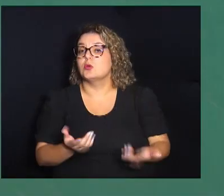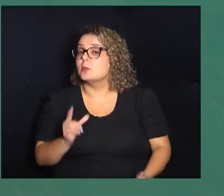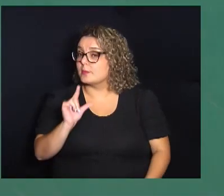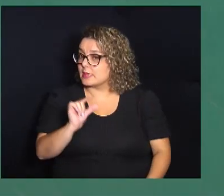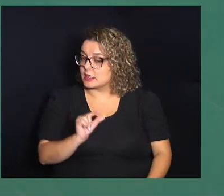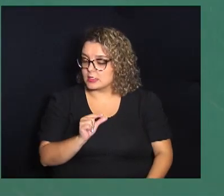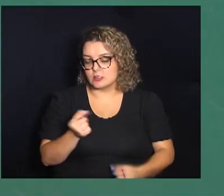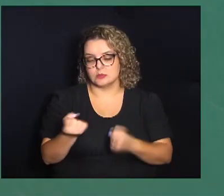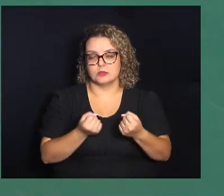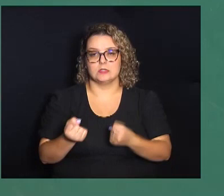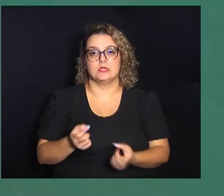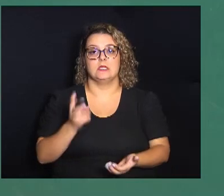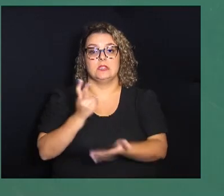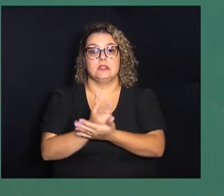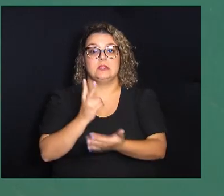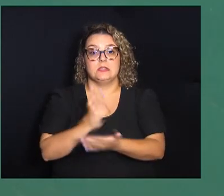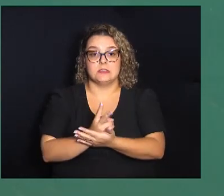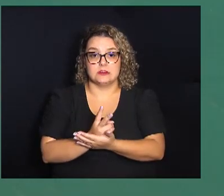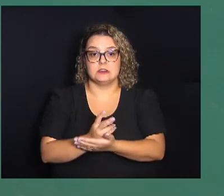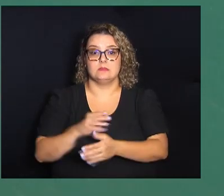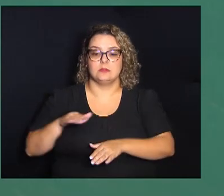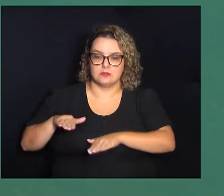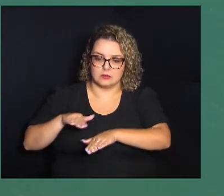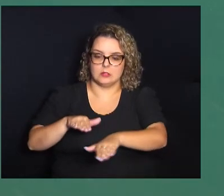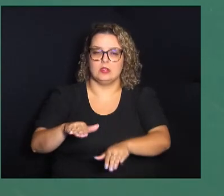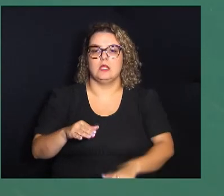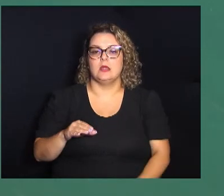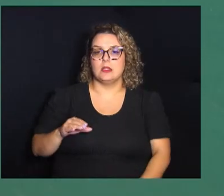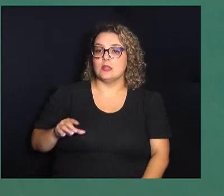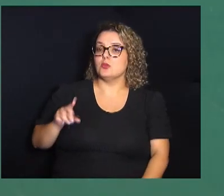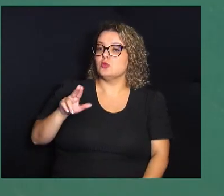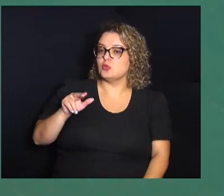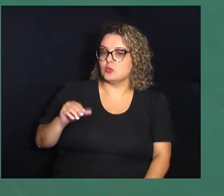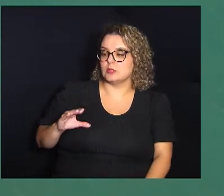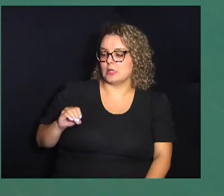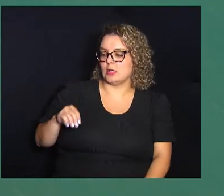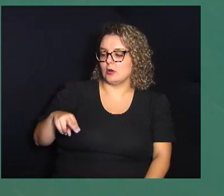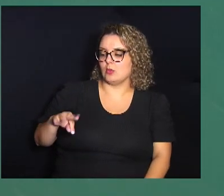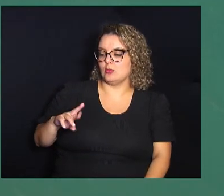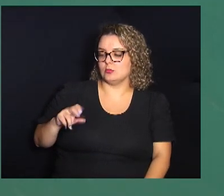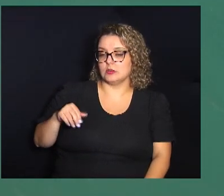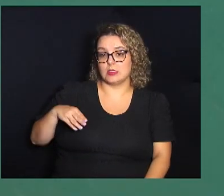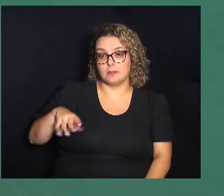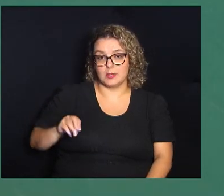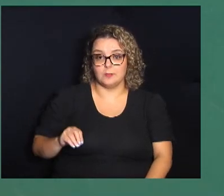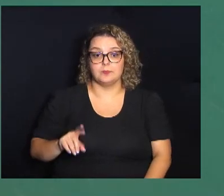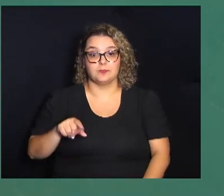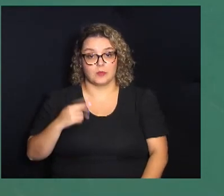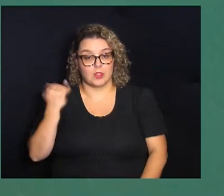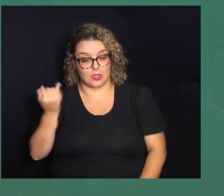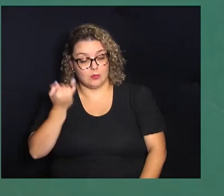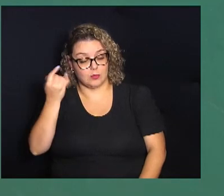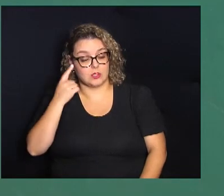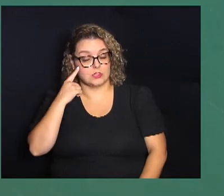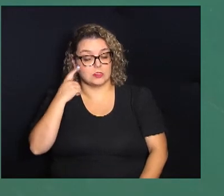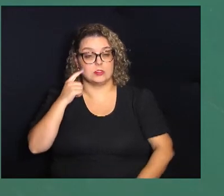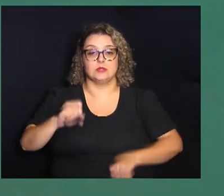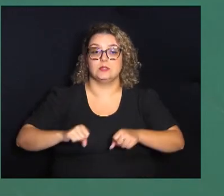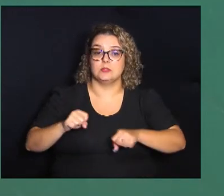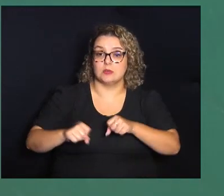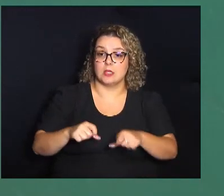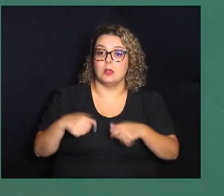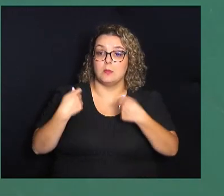via, nunca na contramão do trânsito. Isso é super importante, né, Roberta? Isso é muito importante. E é importante o ciclista saber que ele